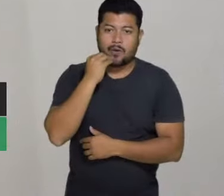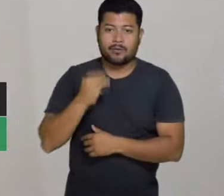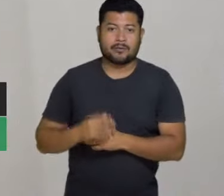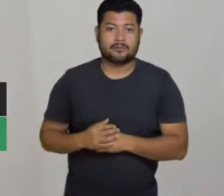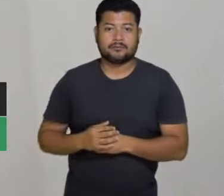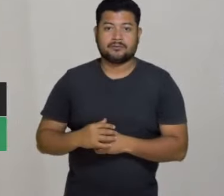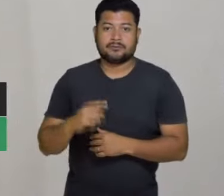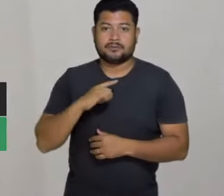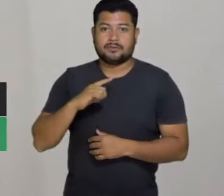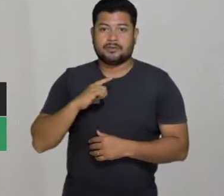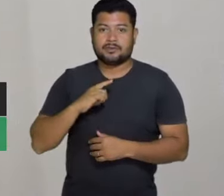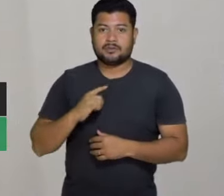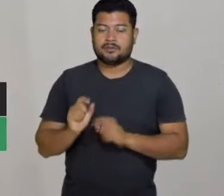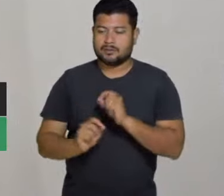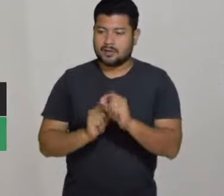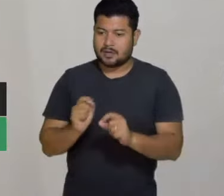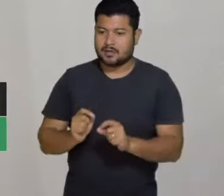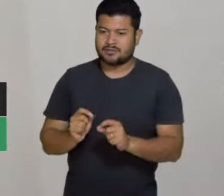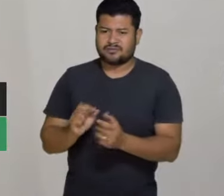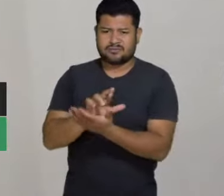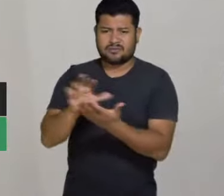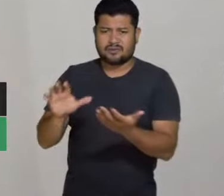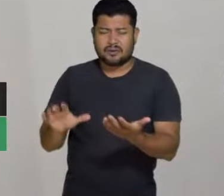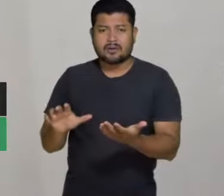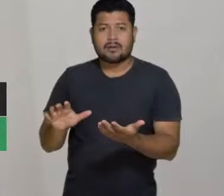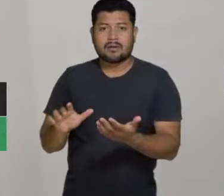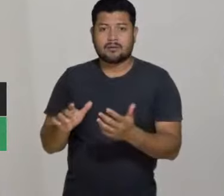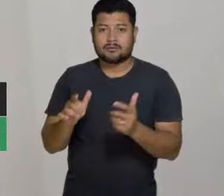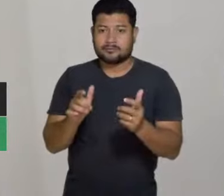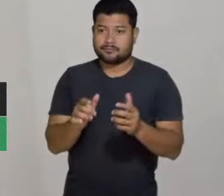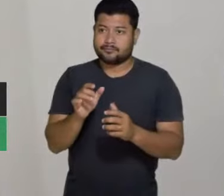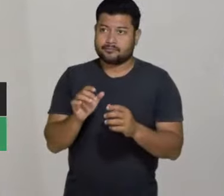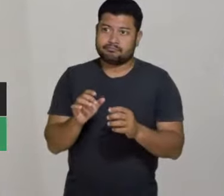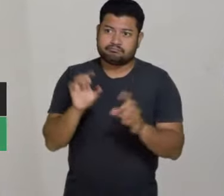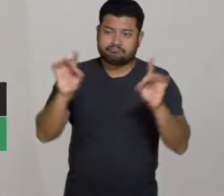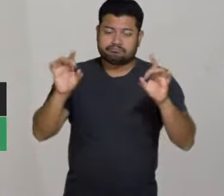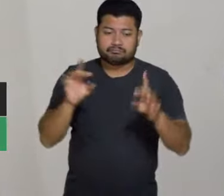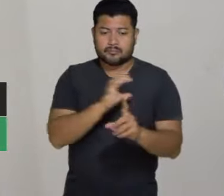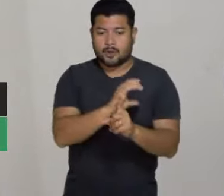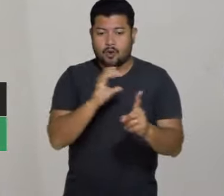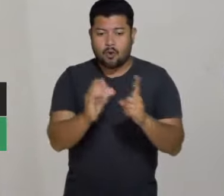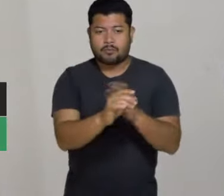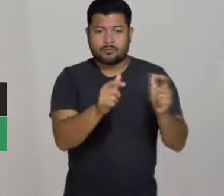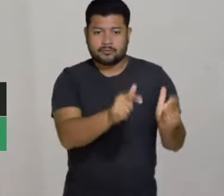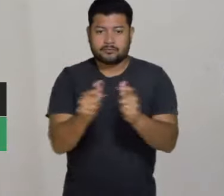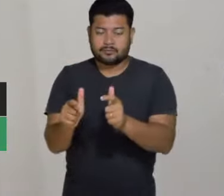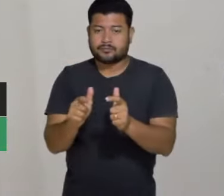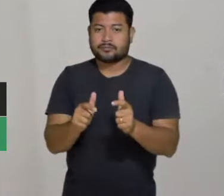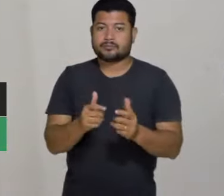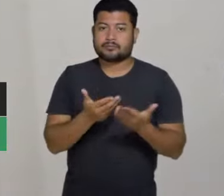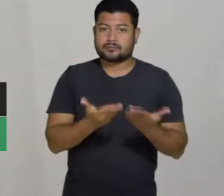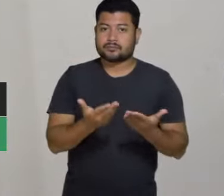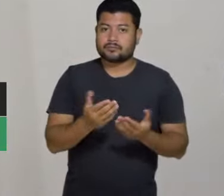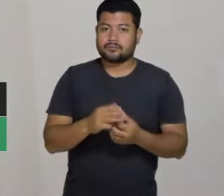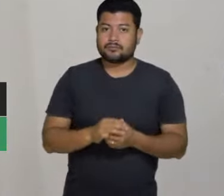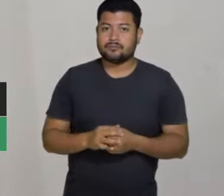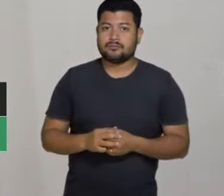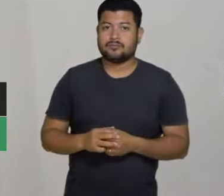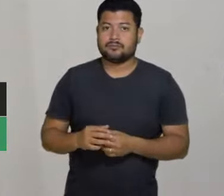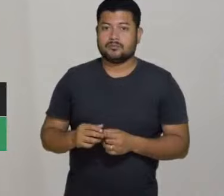série de fatores, especialmente nas comunidades, na composição de cada história, de cada escola de samba, a sua